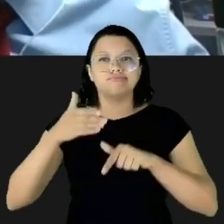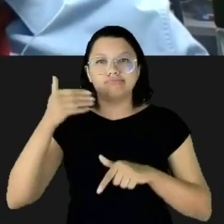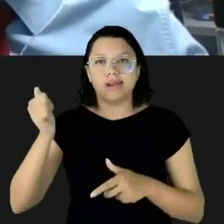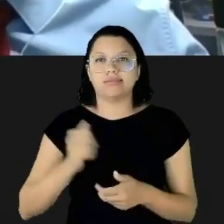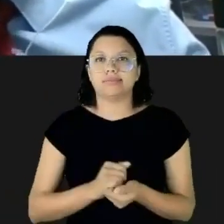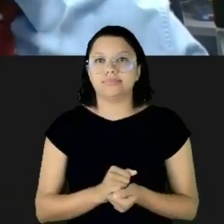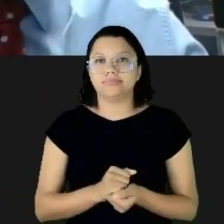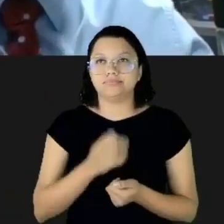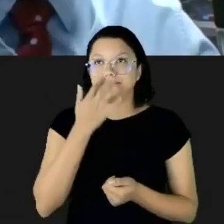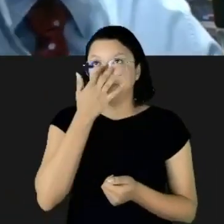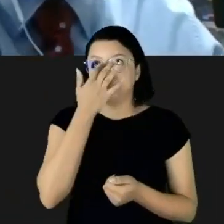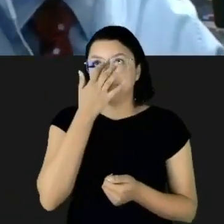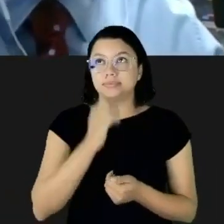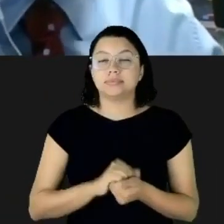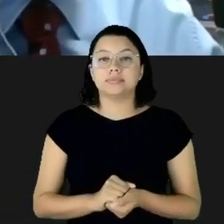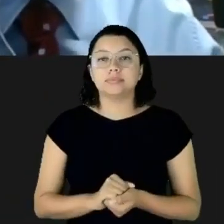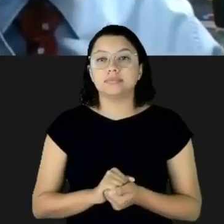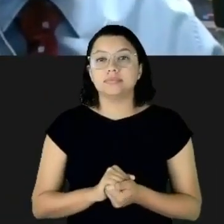eficiência